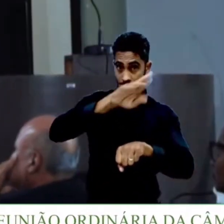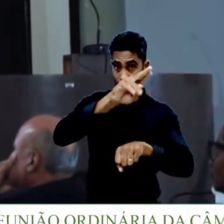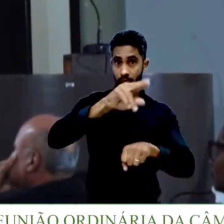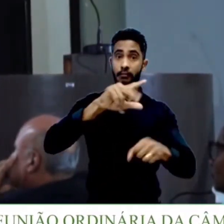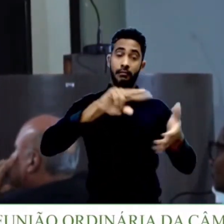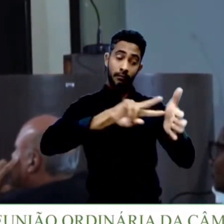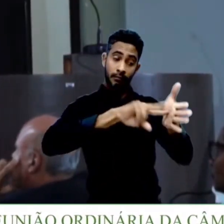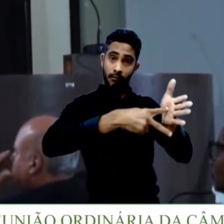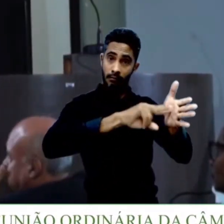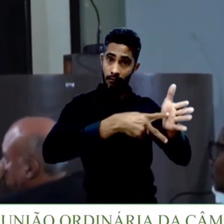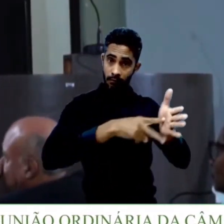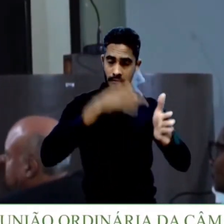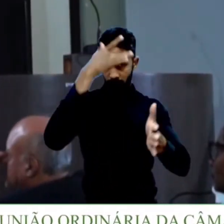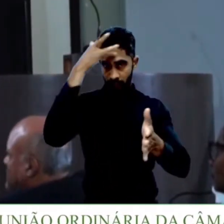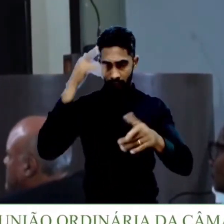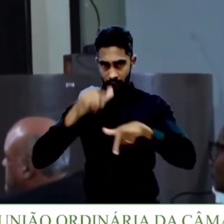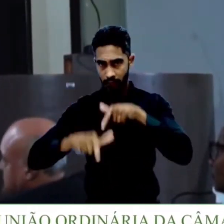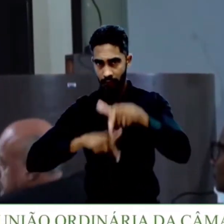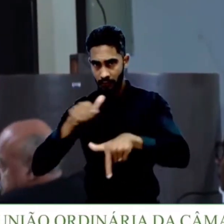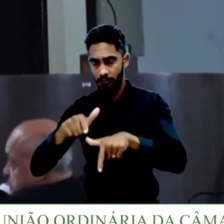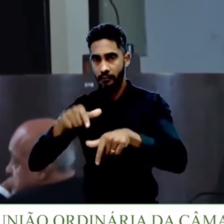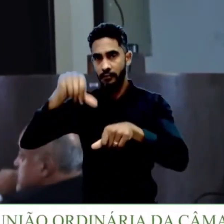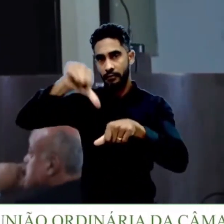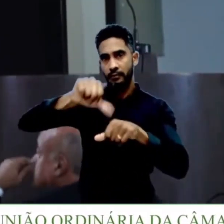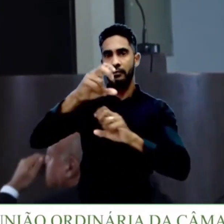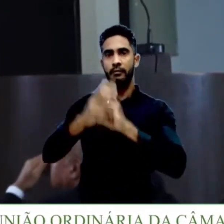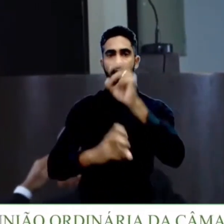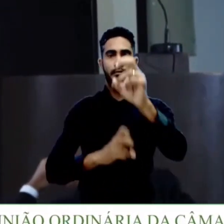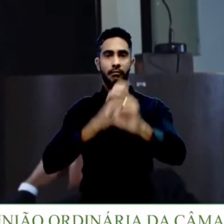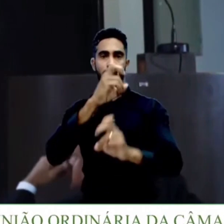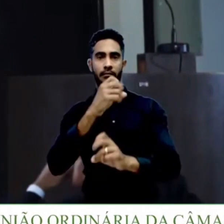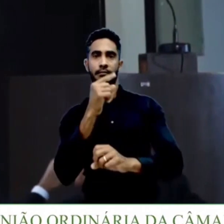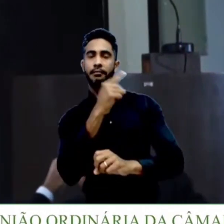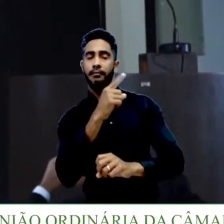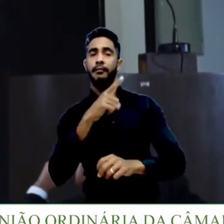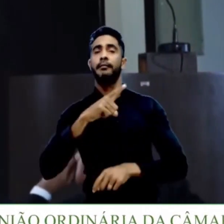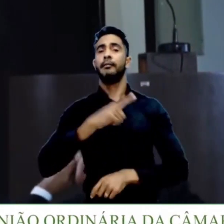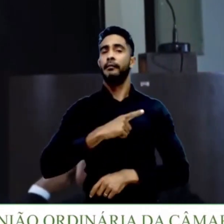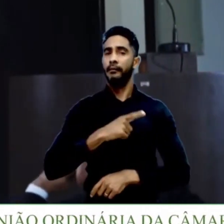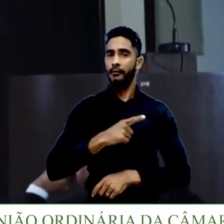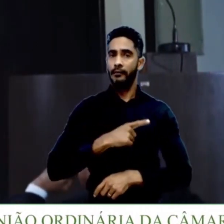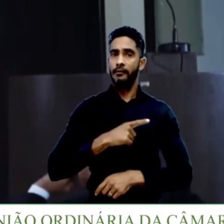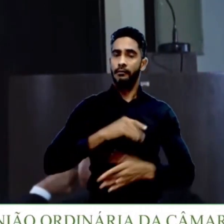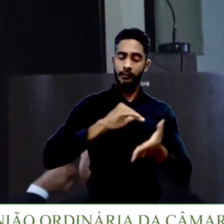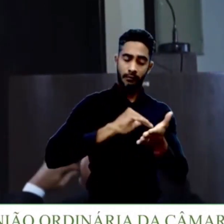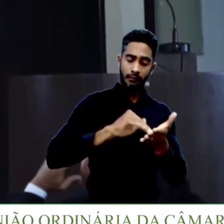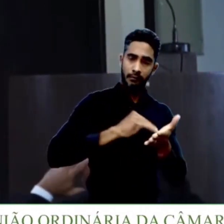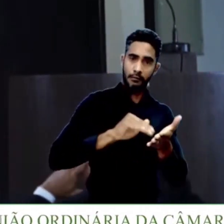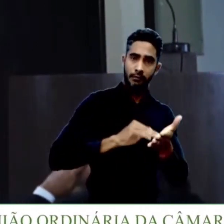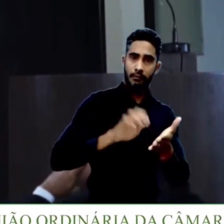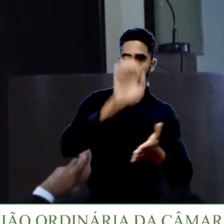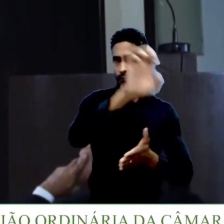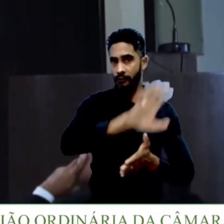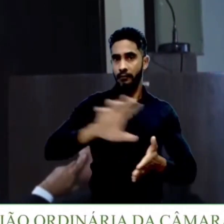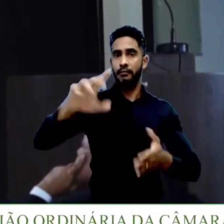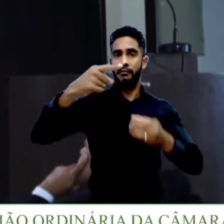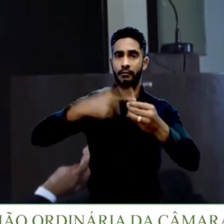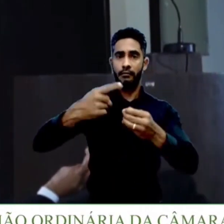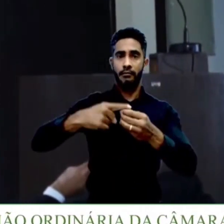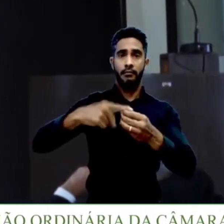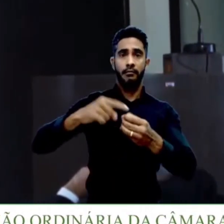dos Produtores Rurais, ali dentro do Parque de Exposição, e temos também um escritório regional na cidade de